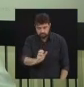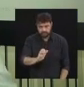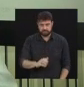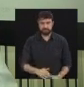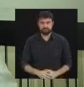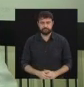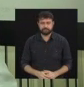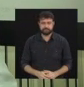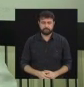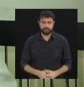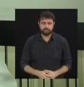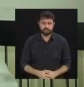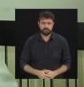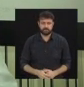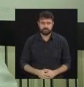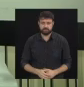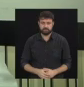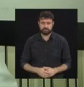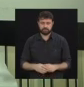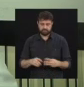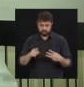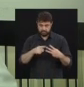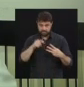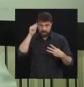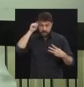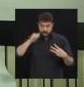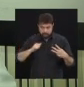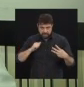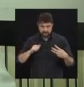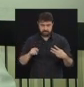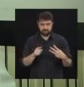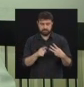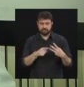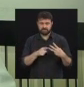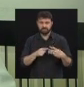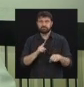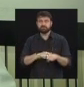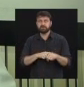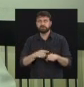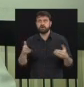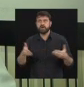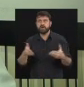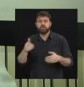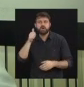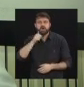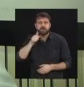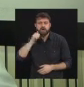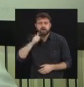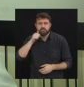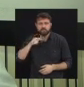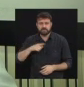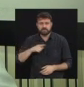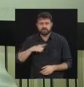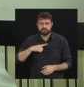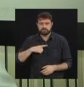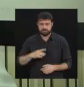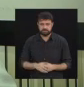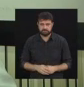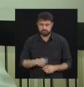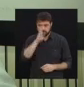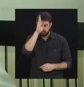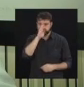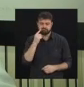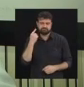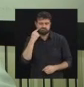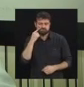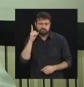melhora. Teve a Amanda e há pouco tempo agora uma outra moça com uma paralisia que era mais intensa de um dos